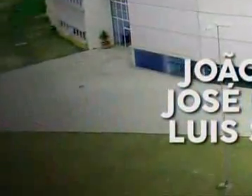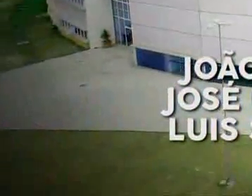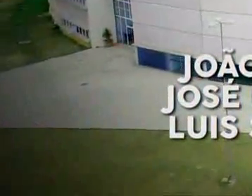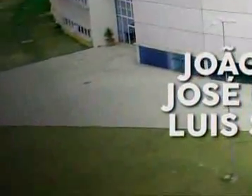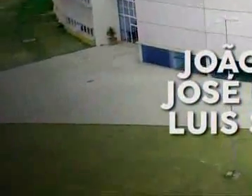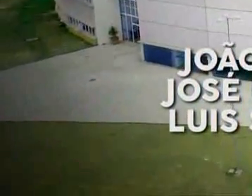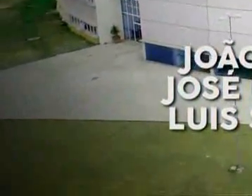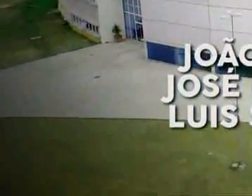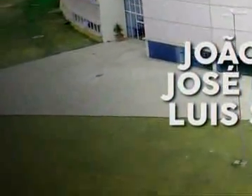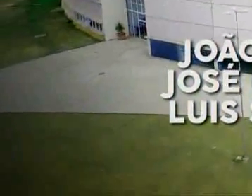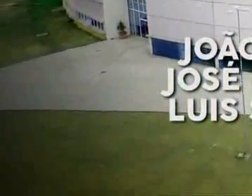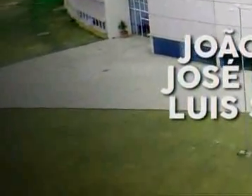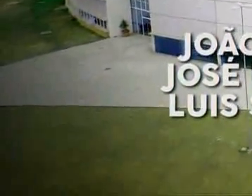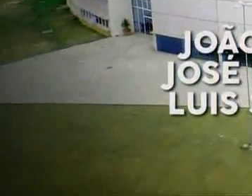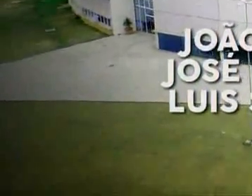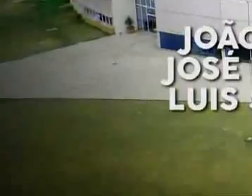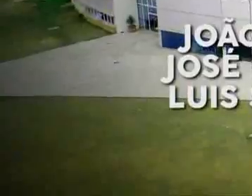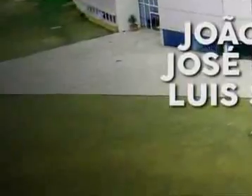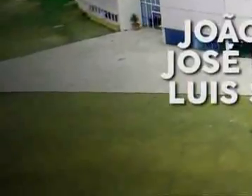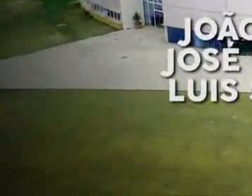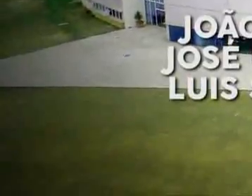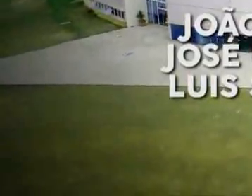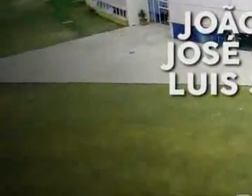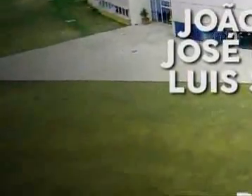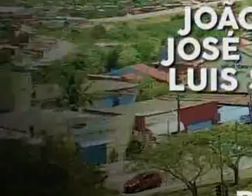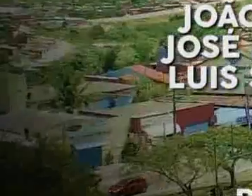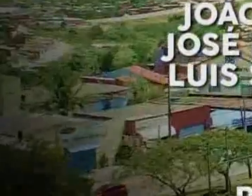teu futuro espelha essa grandeza.